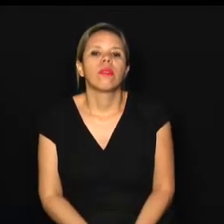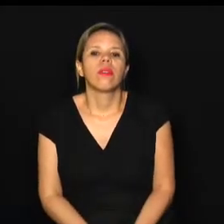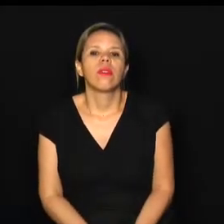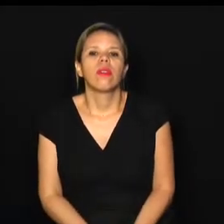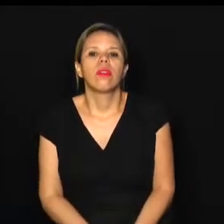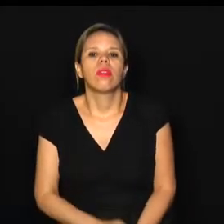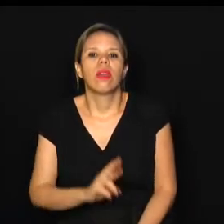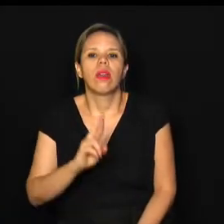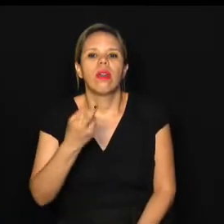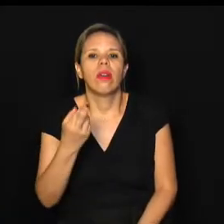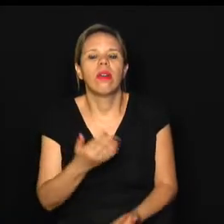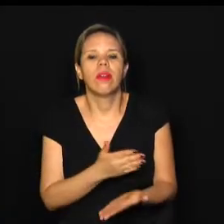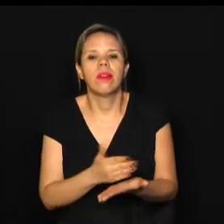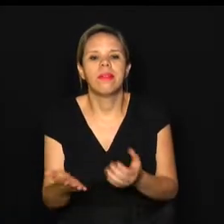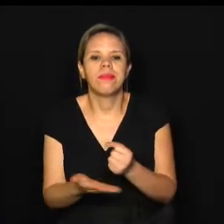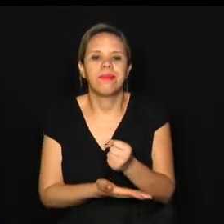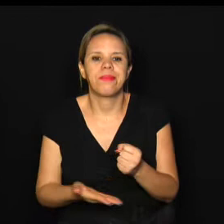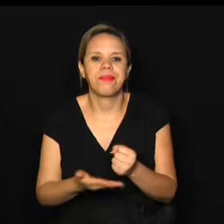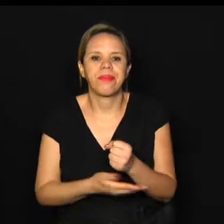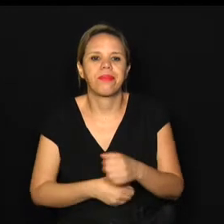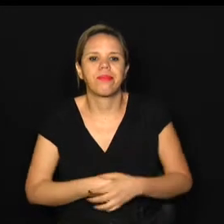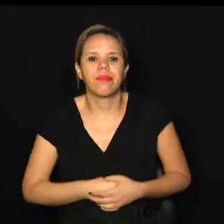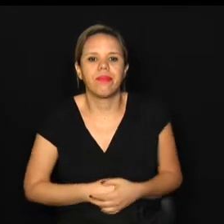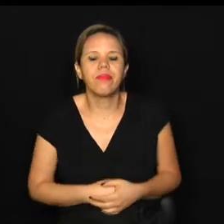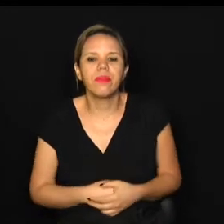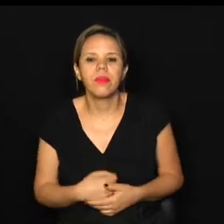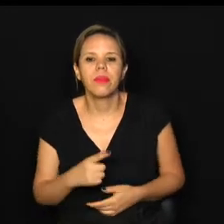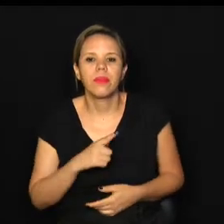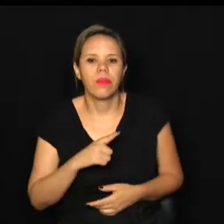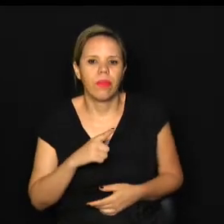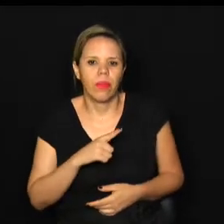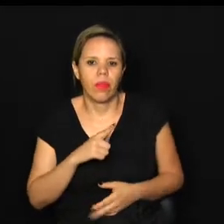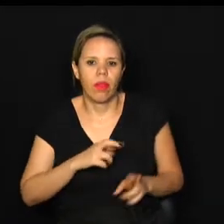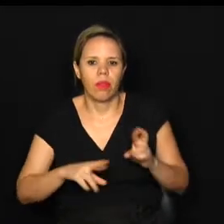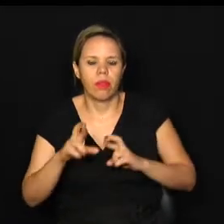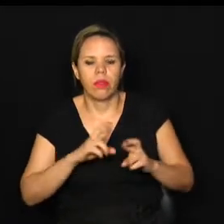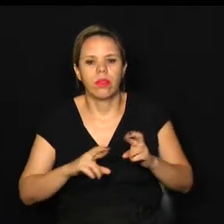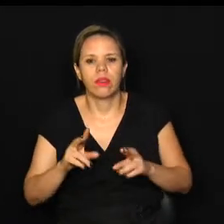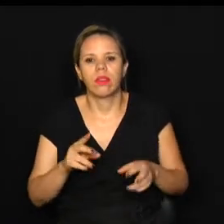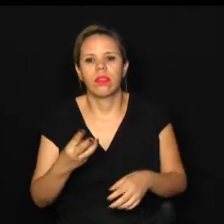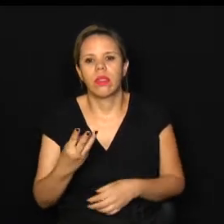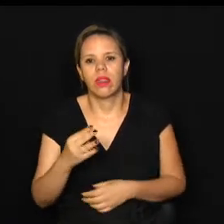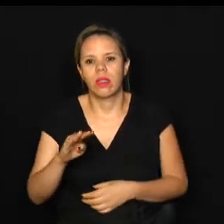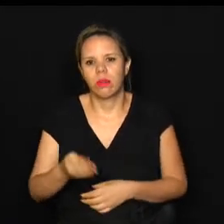O resultado primário, nós tivemos uma receita fiscal líquida de